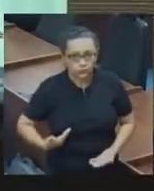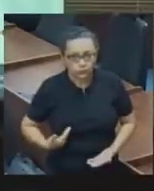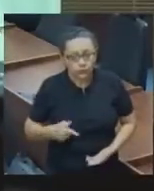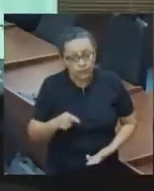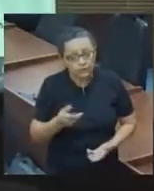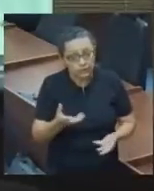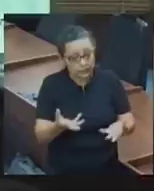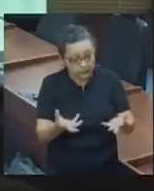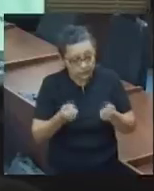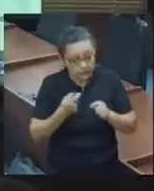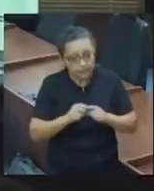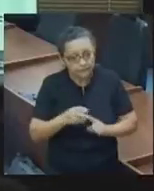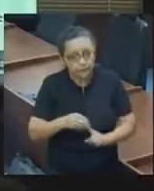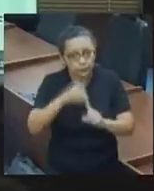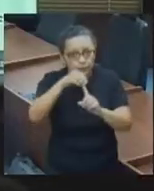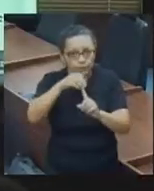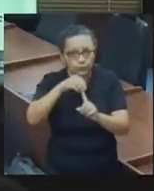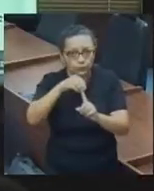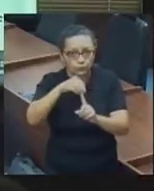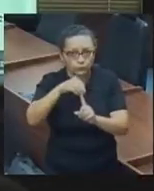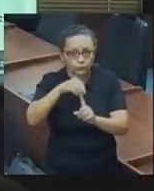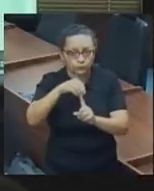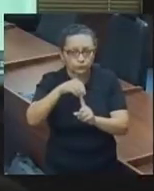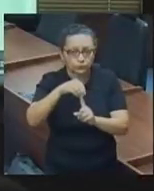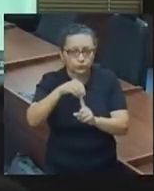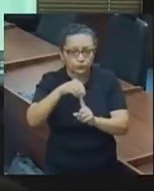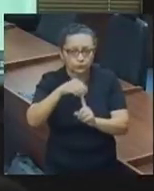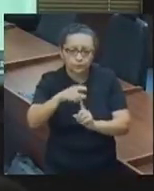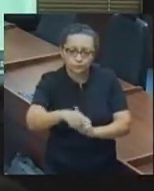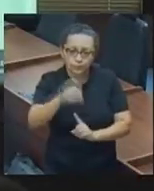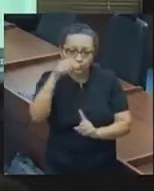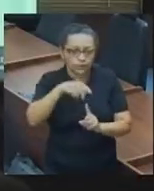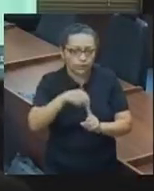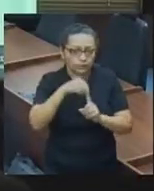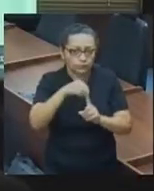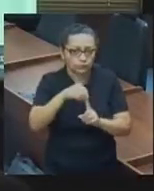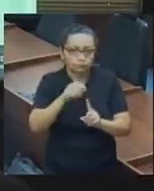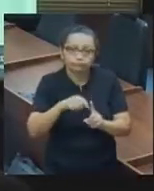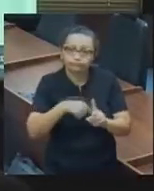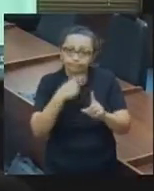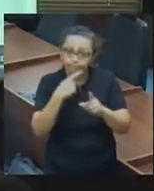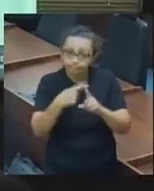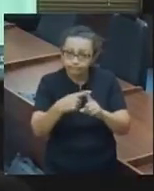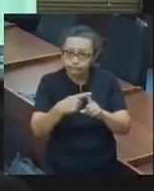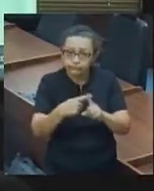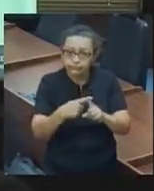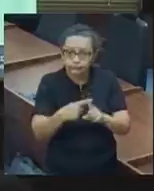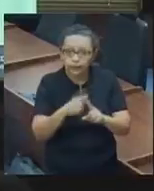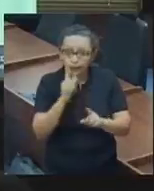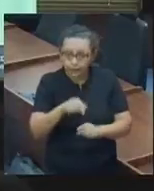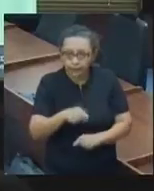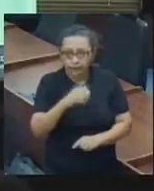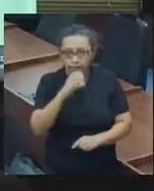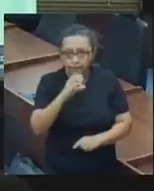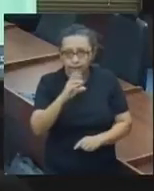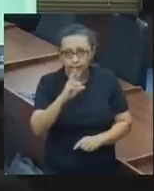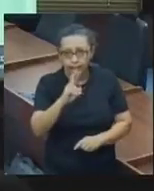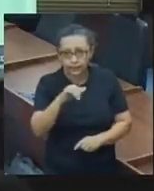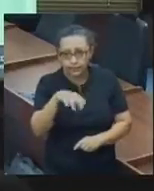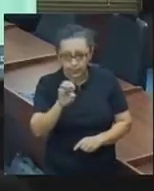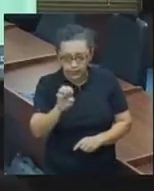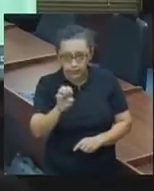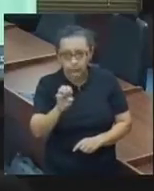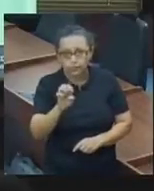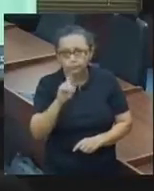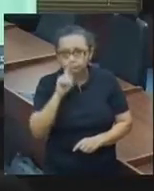prioritário né e mais que é crime praticar